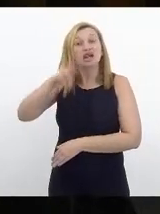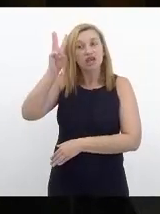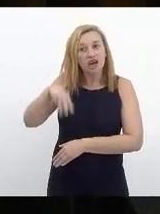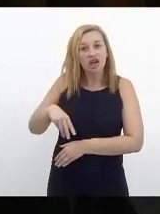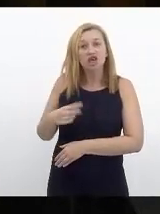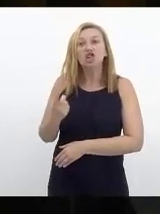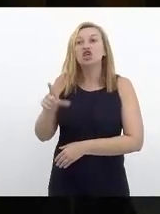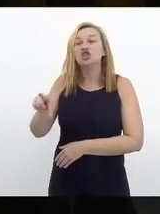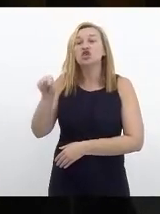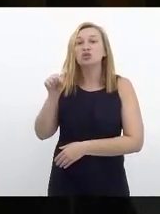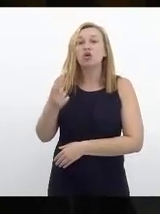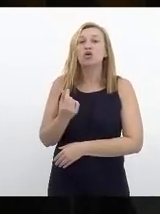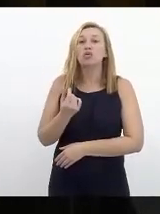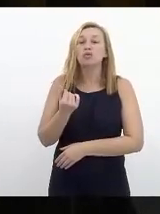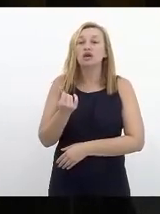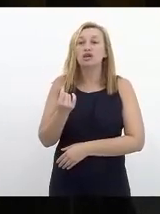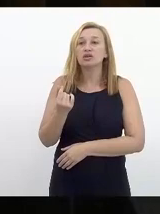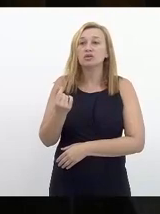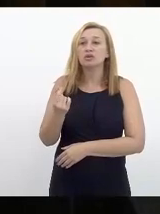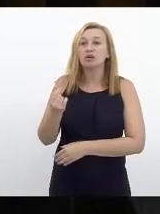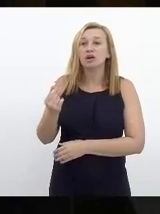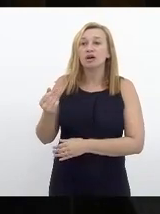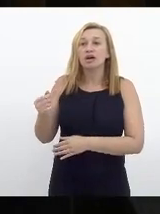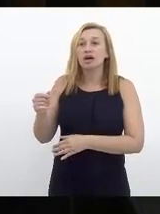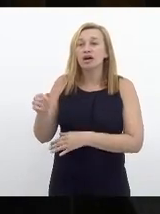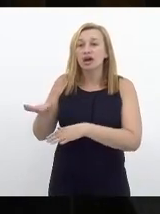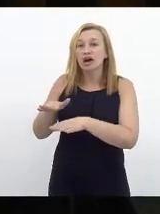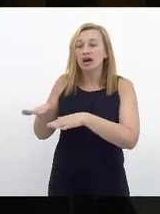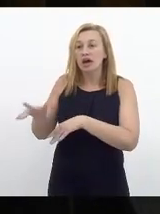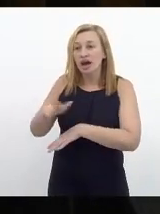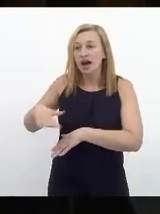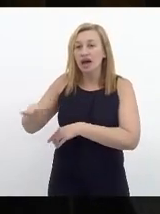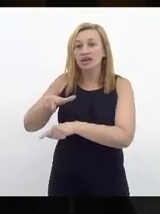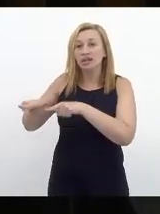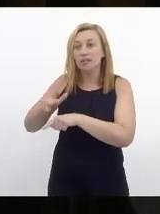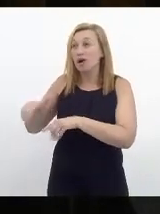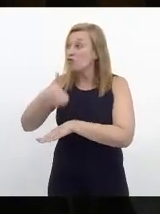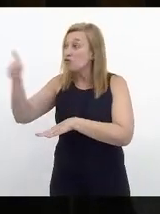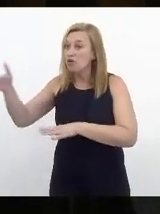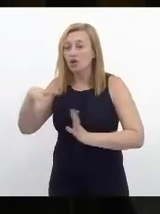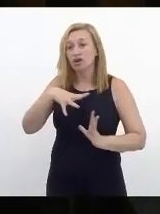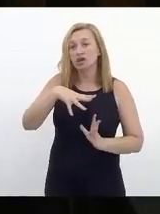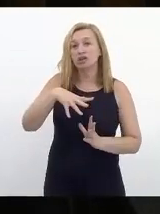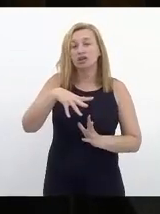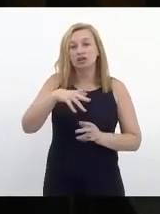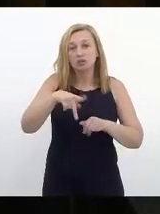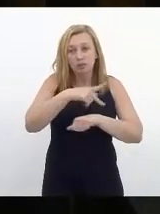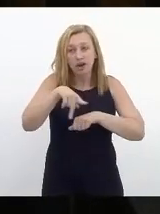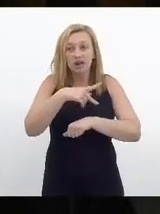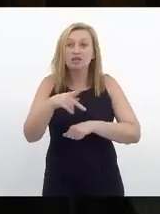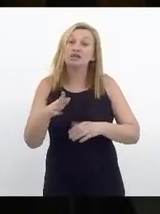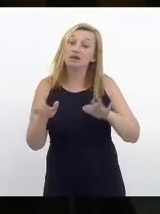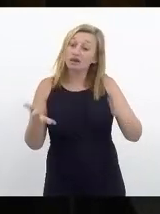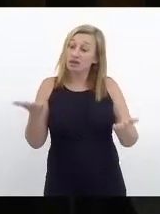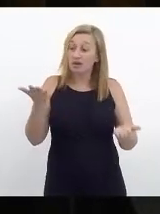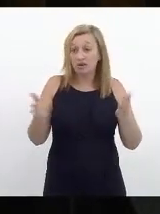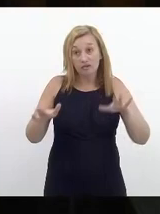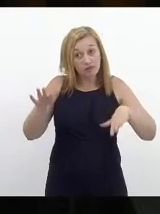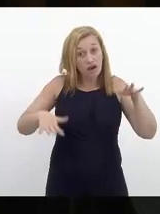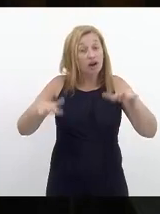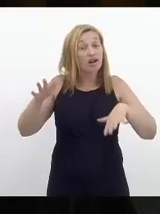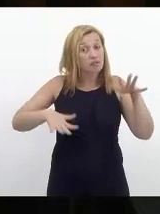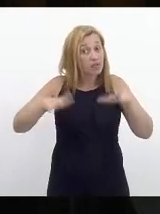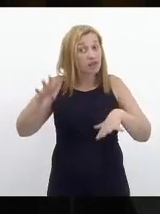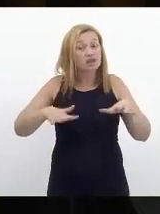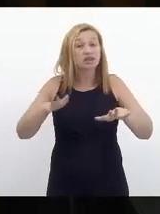é o mercado internacional. Então tem que variar com o dólar e o preço do barril